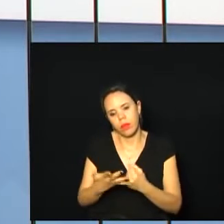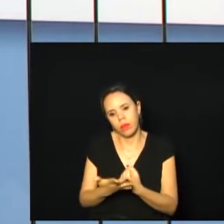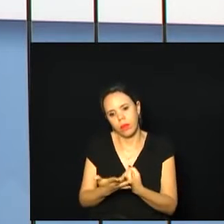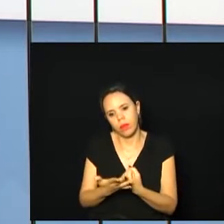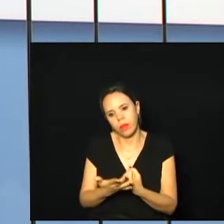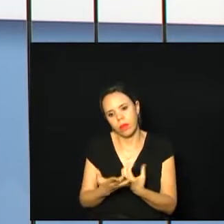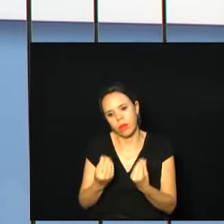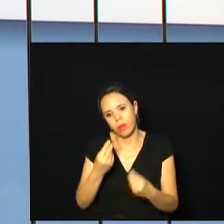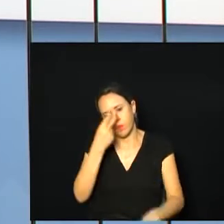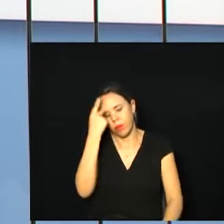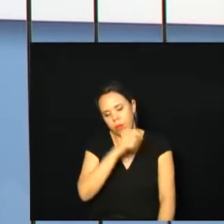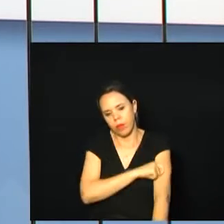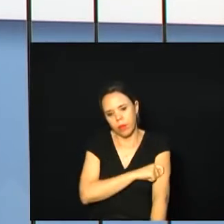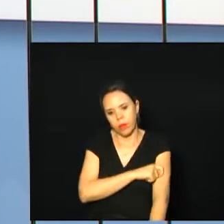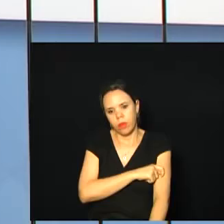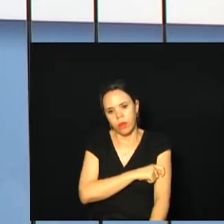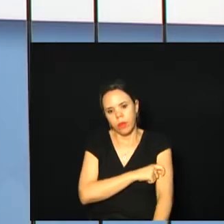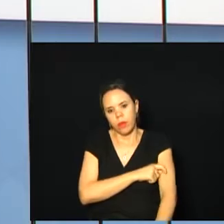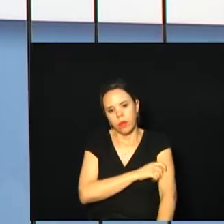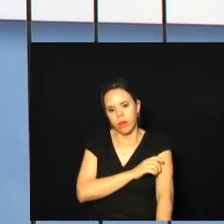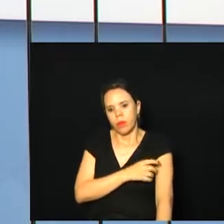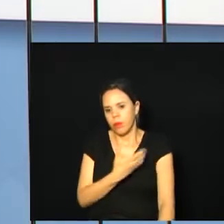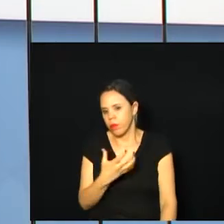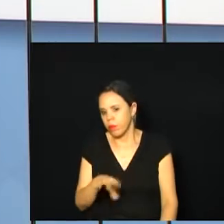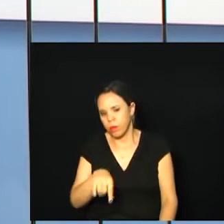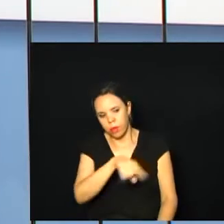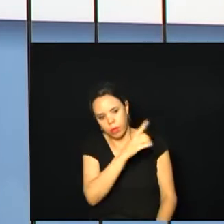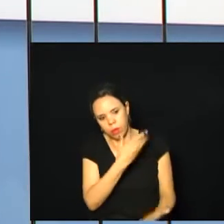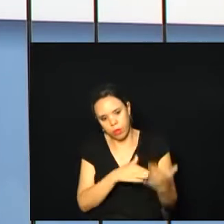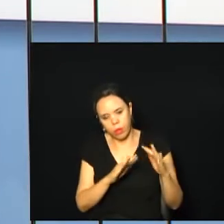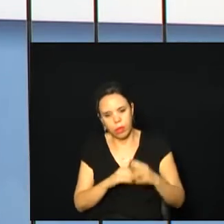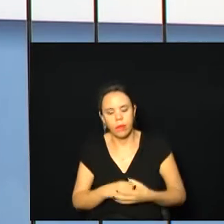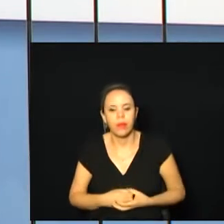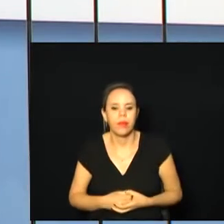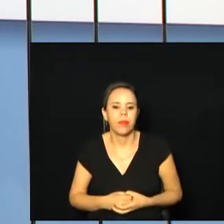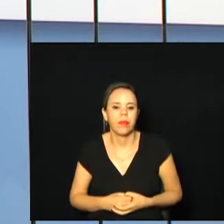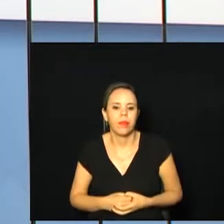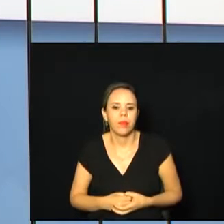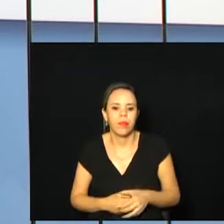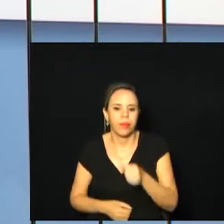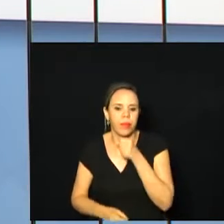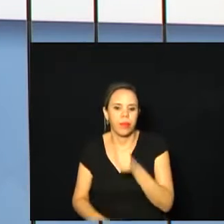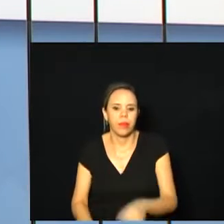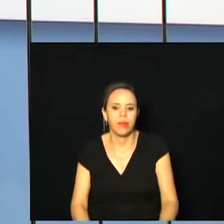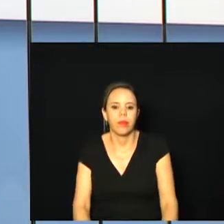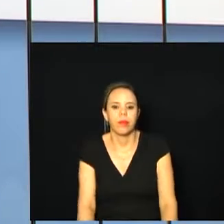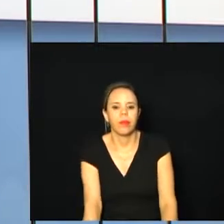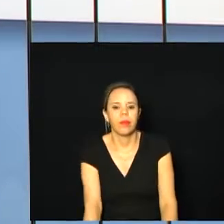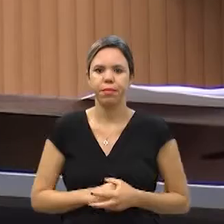em que muitos alunos simplesmente não foram para a escola. Veja na reportagem.